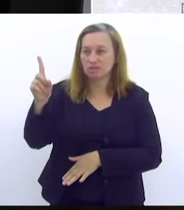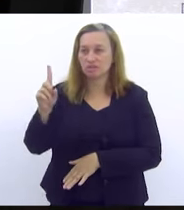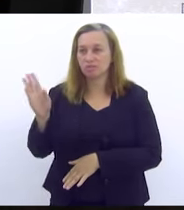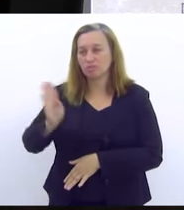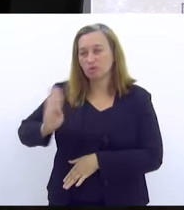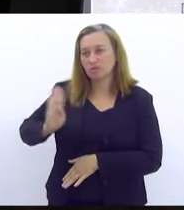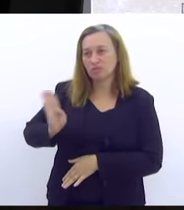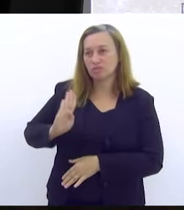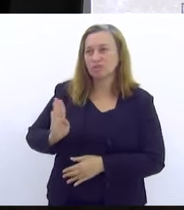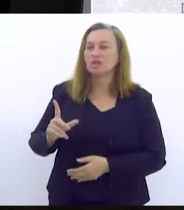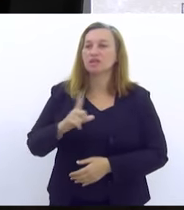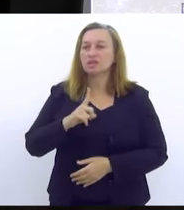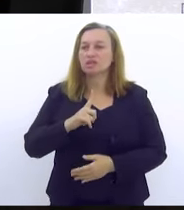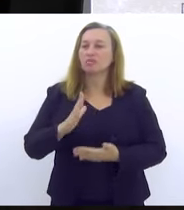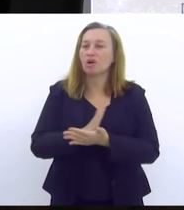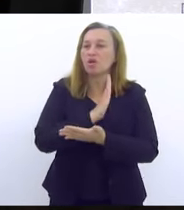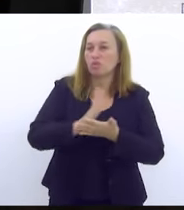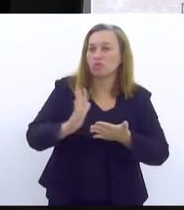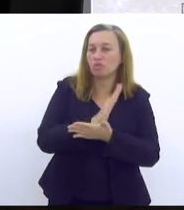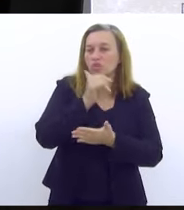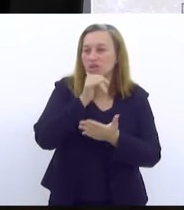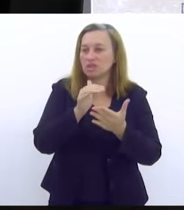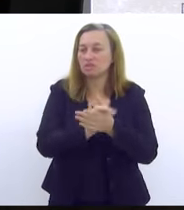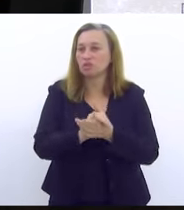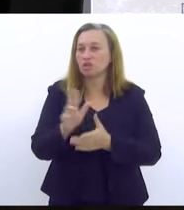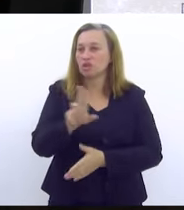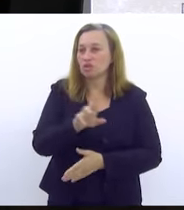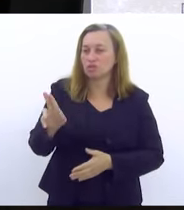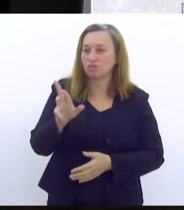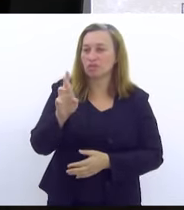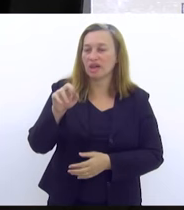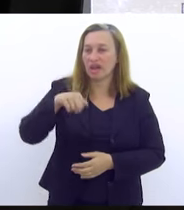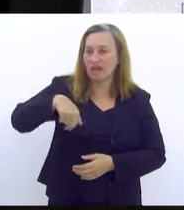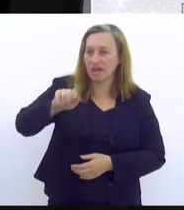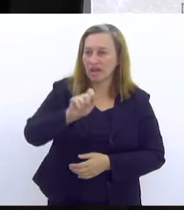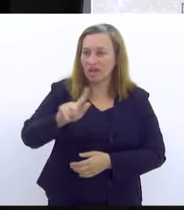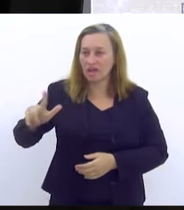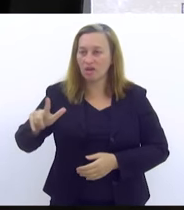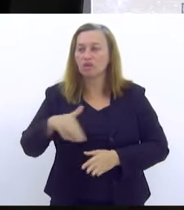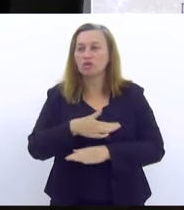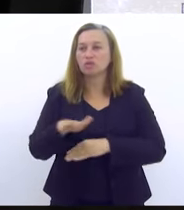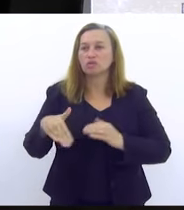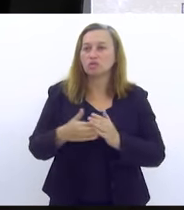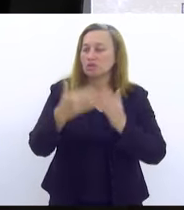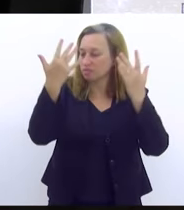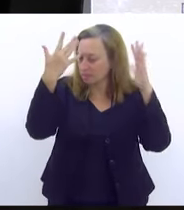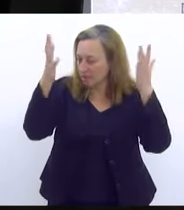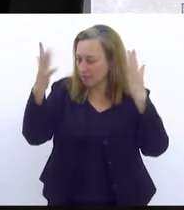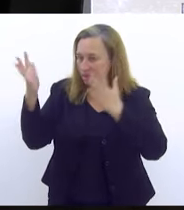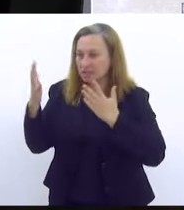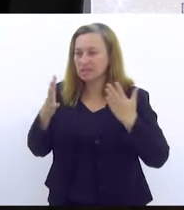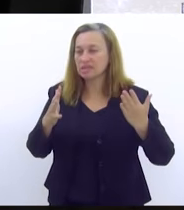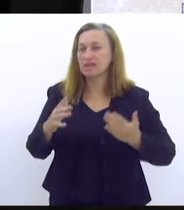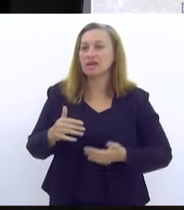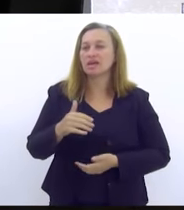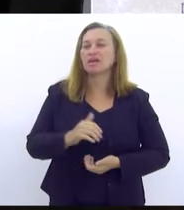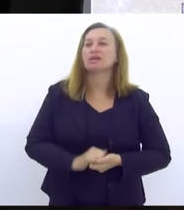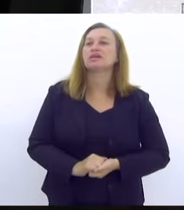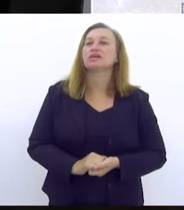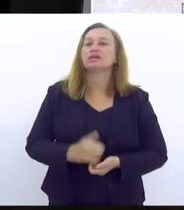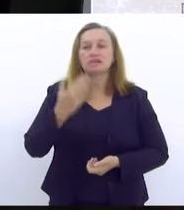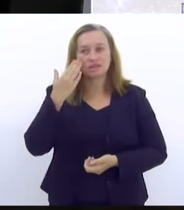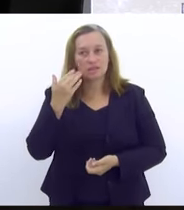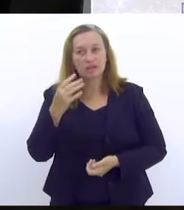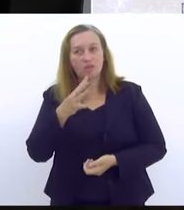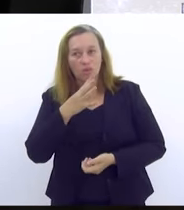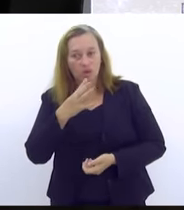temos aqui algumas esposas, saudar em nome da Raquel, todas as outras esposas de pastores, de bispo. Quem me conhece sabe que eu também